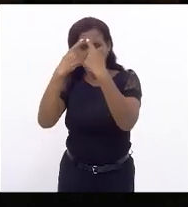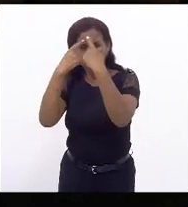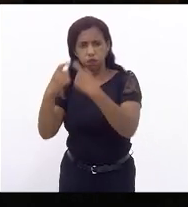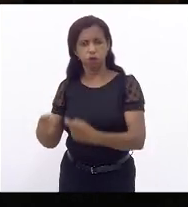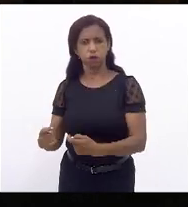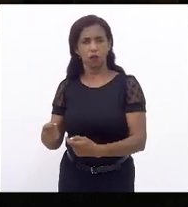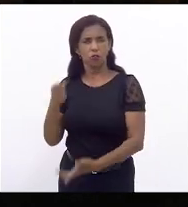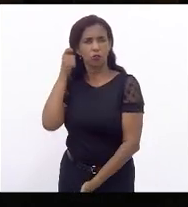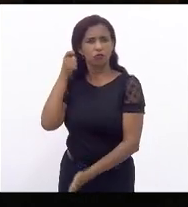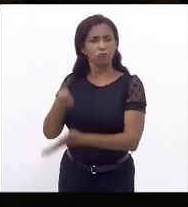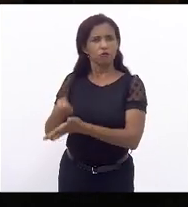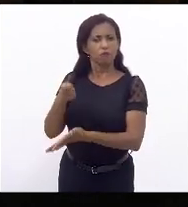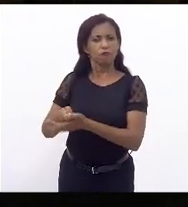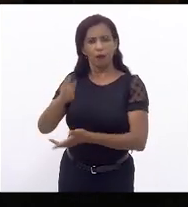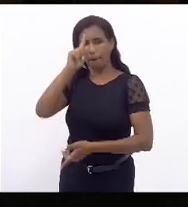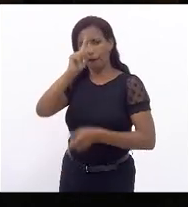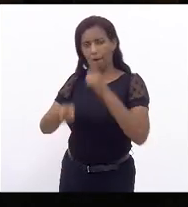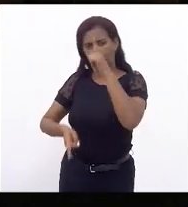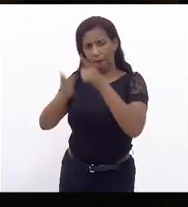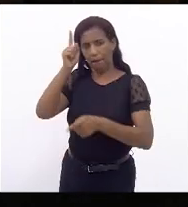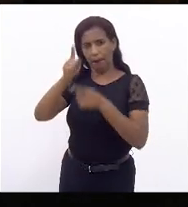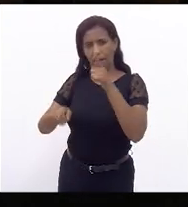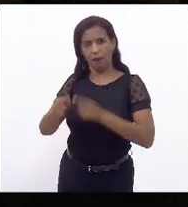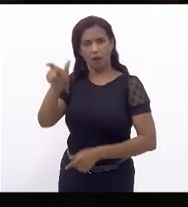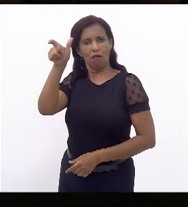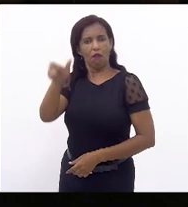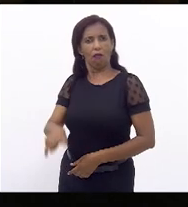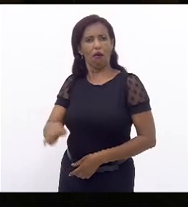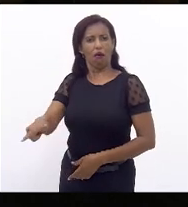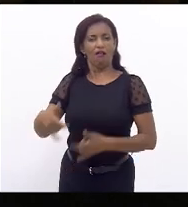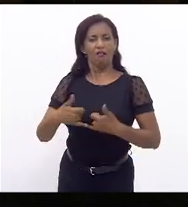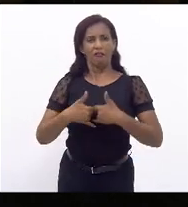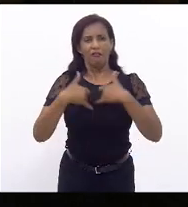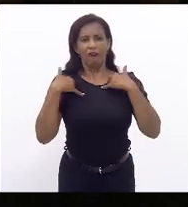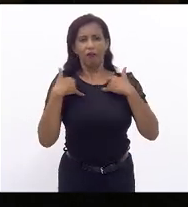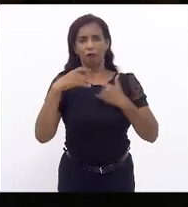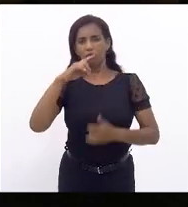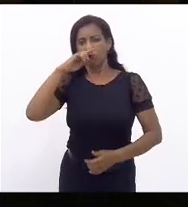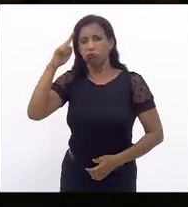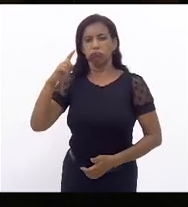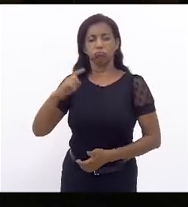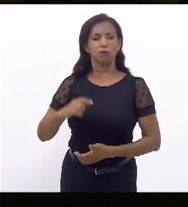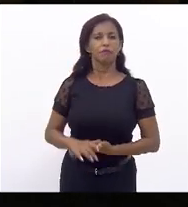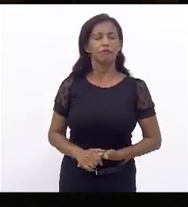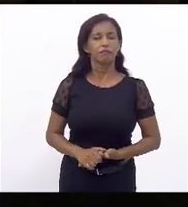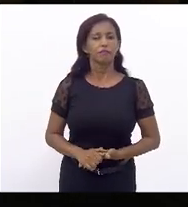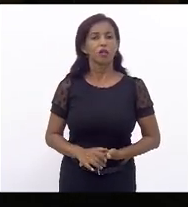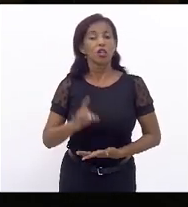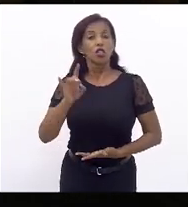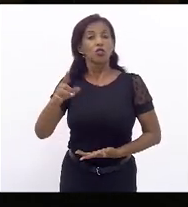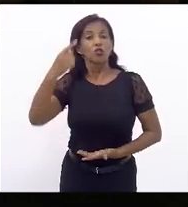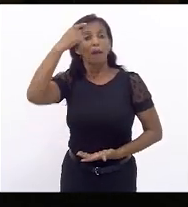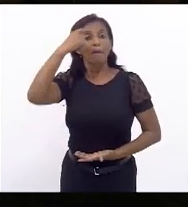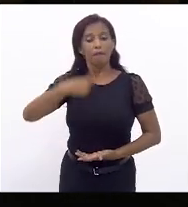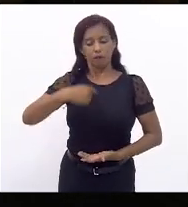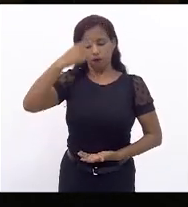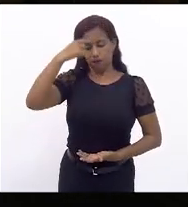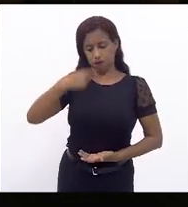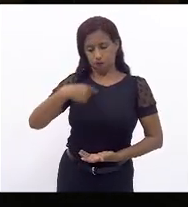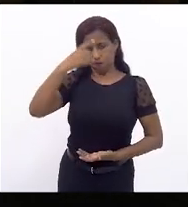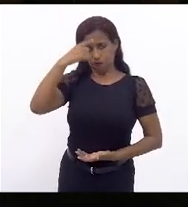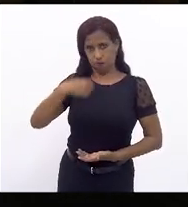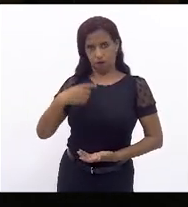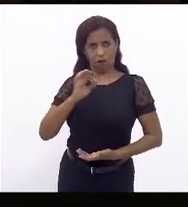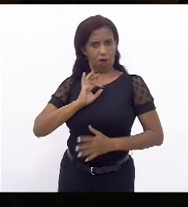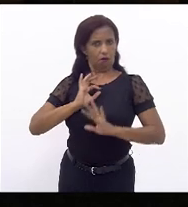de um ditador, de alguém extremamente vaidoso, soberbo e arrogante, que só pensa em si mesmo